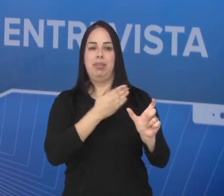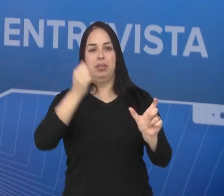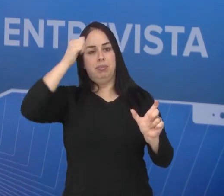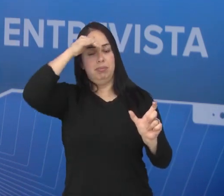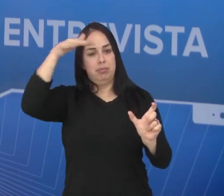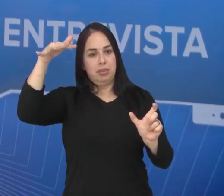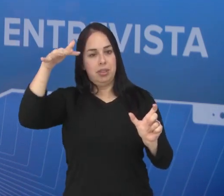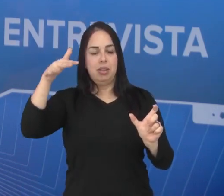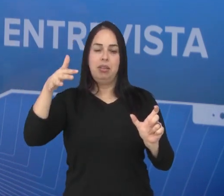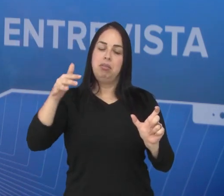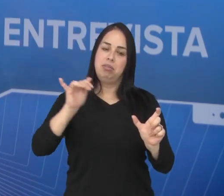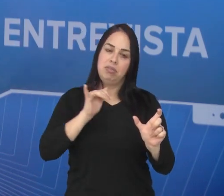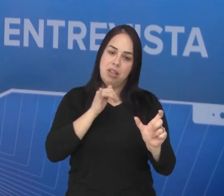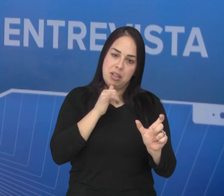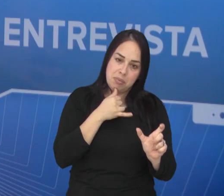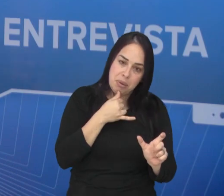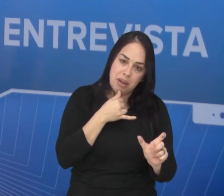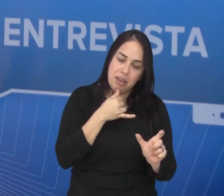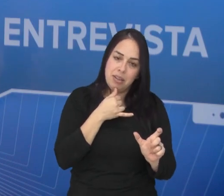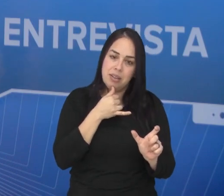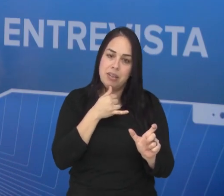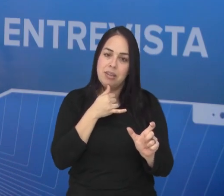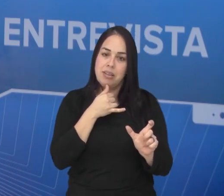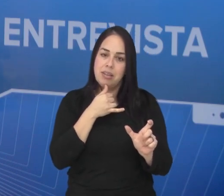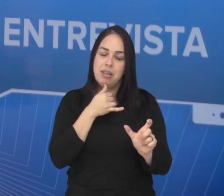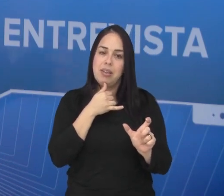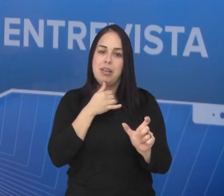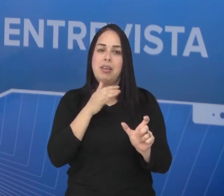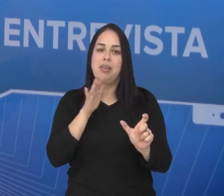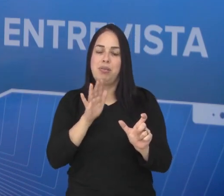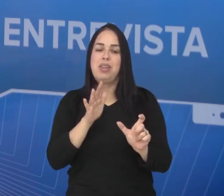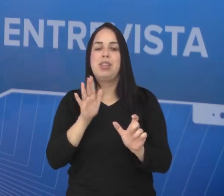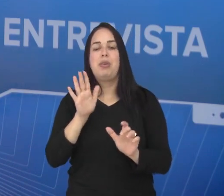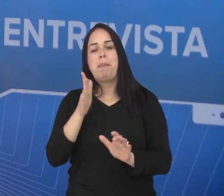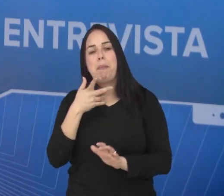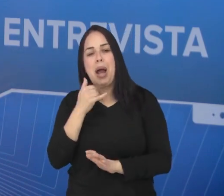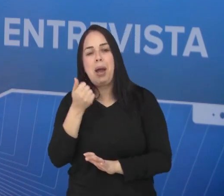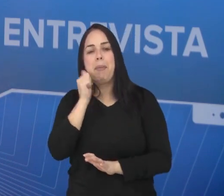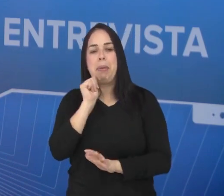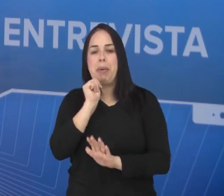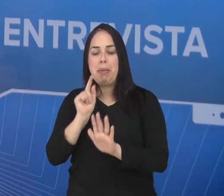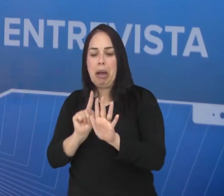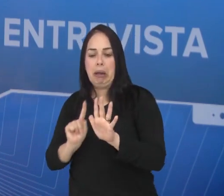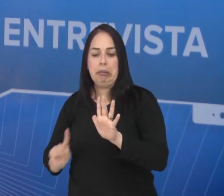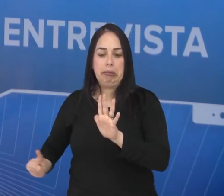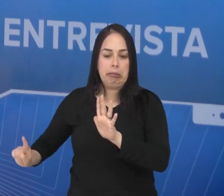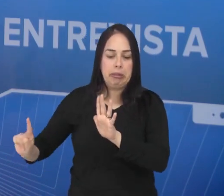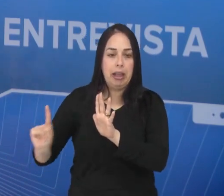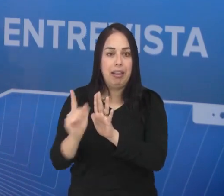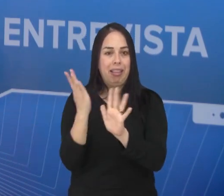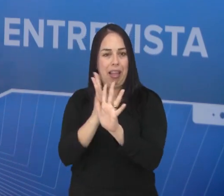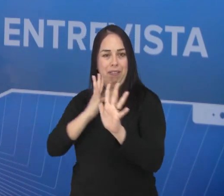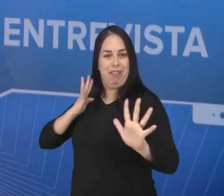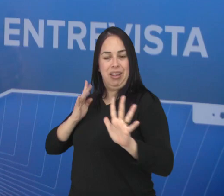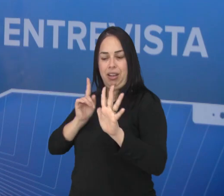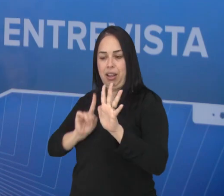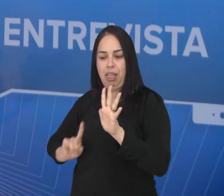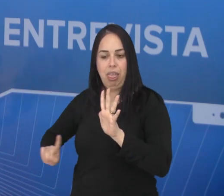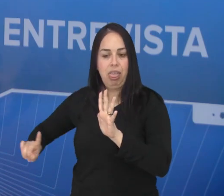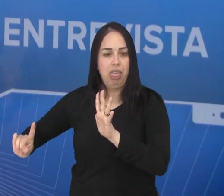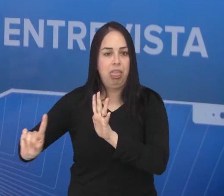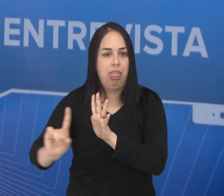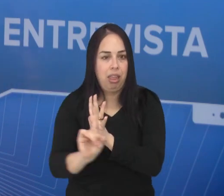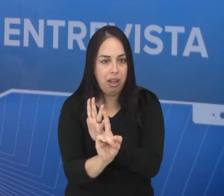autista. Infelizmente, alguns pais, né, vão e passam na frente com o seu filho, né, alguém começa a interrogar por que ele